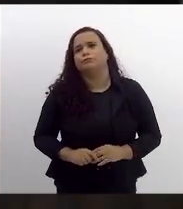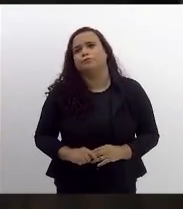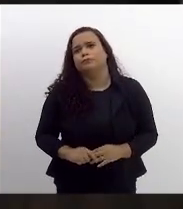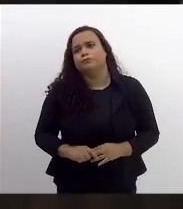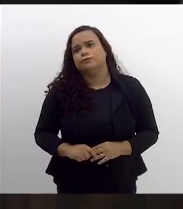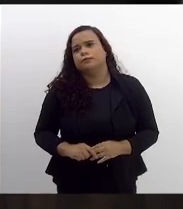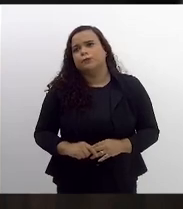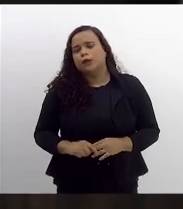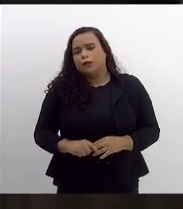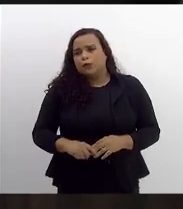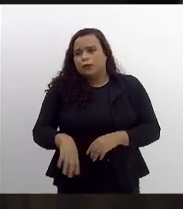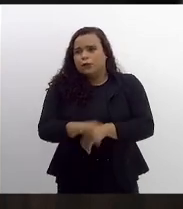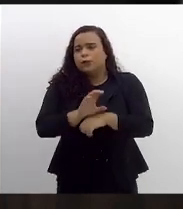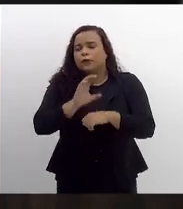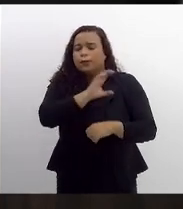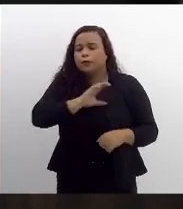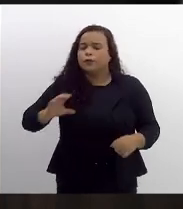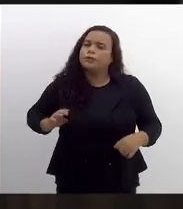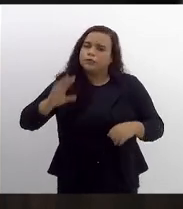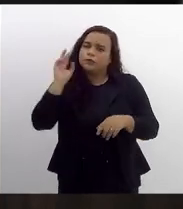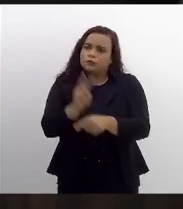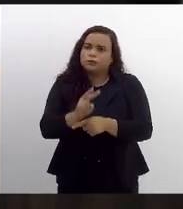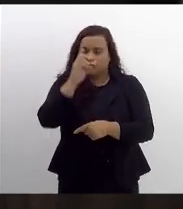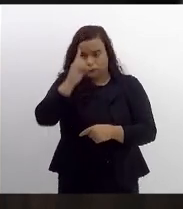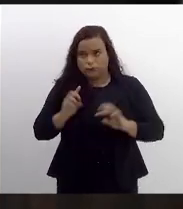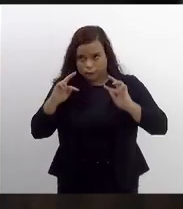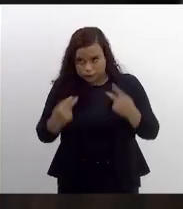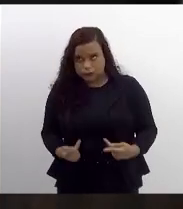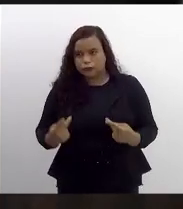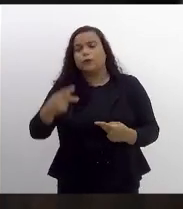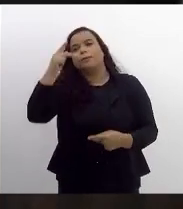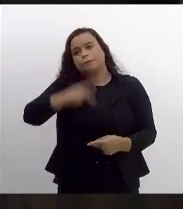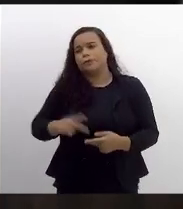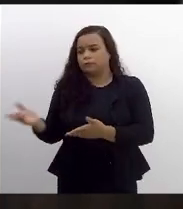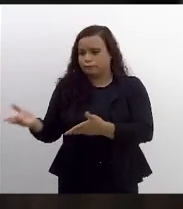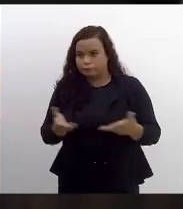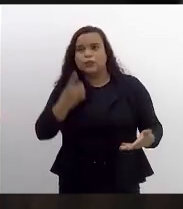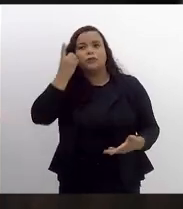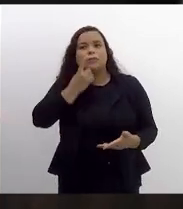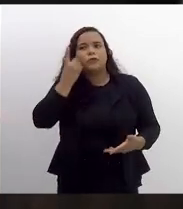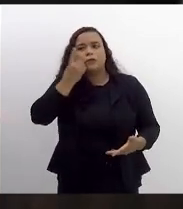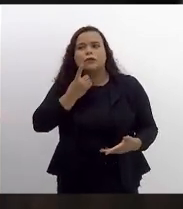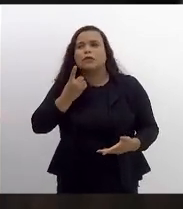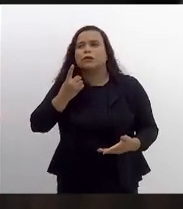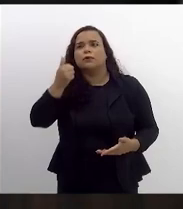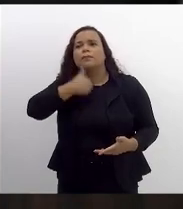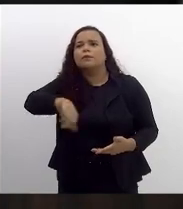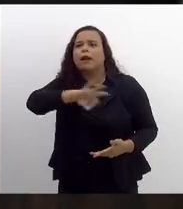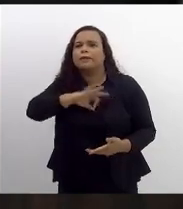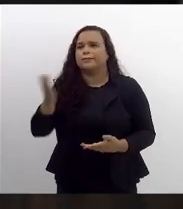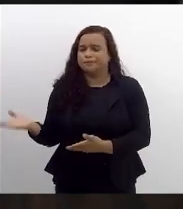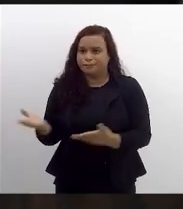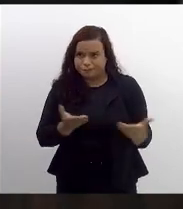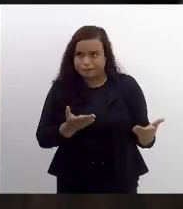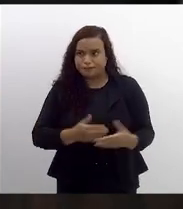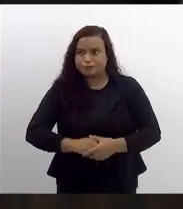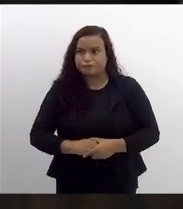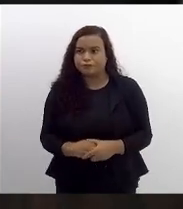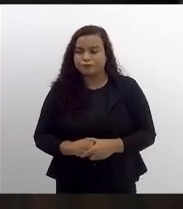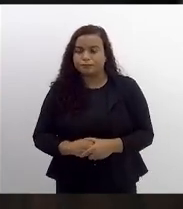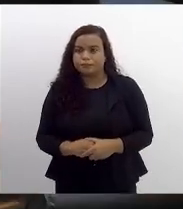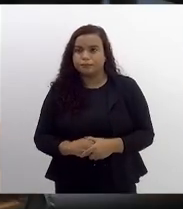pela comissão de defesa dos Direitos Humanos presença de Zico no Deputado deputada Martha Rocha